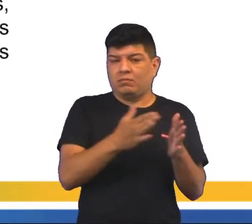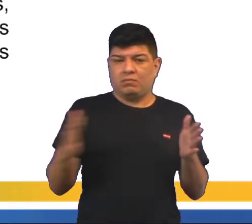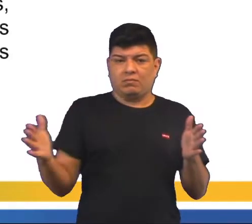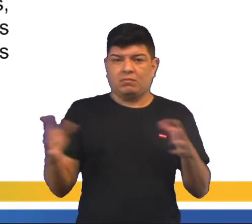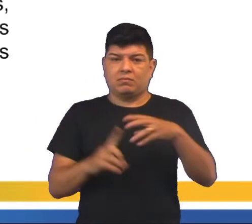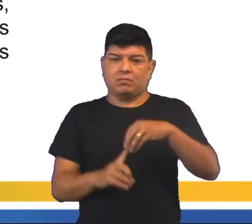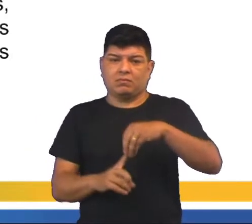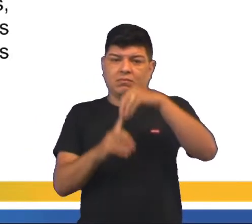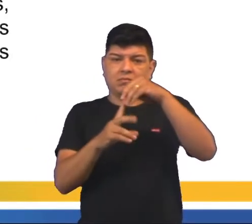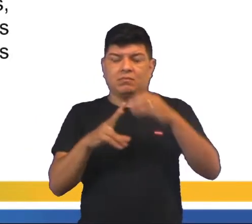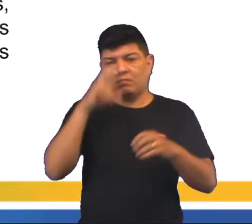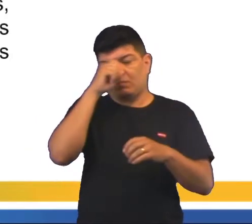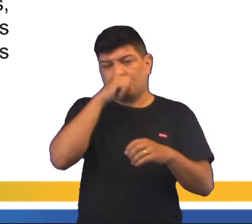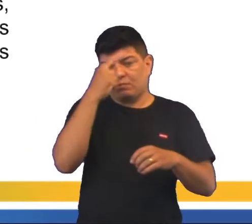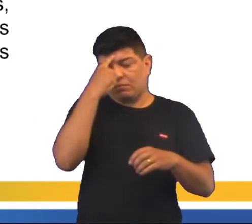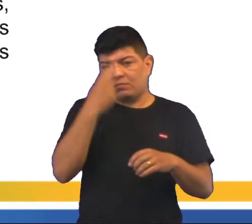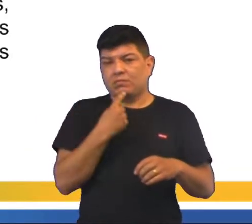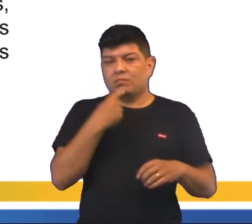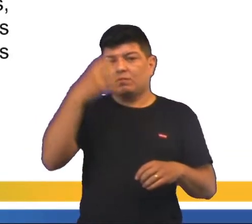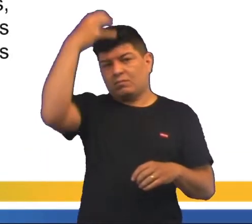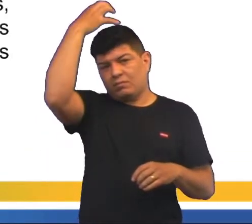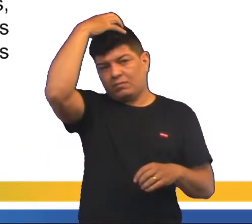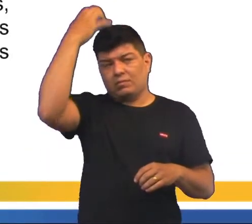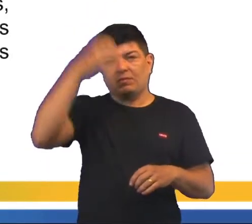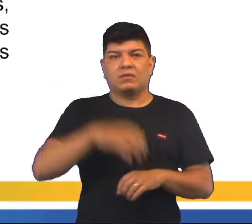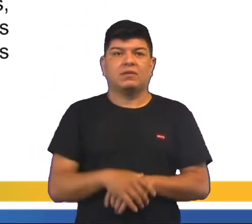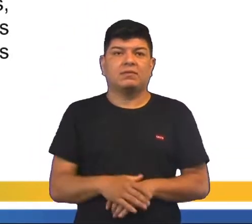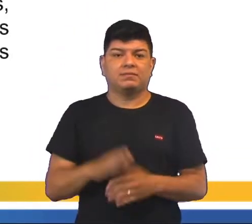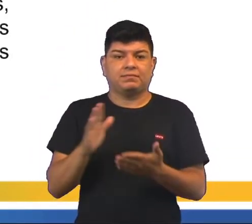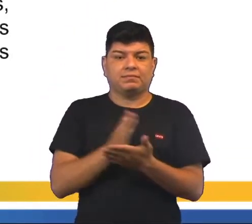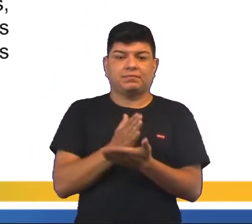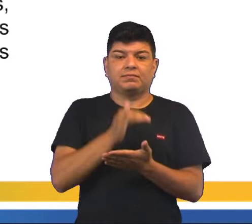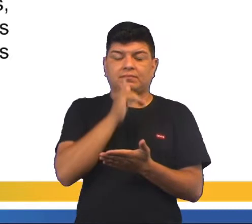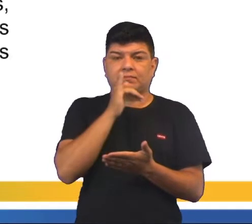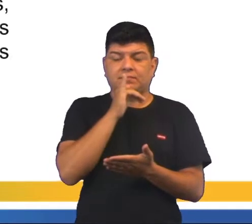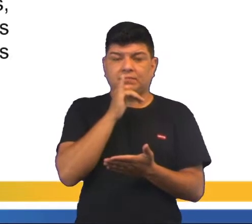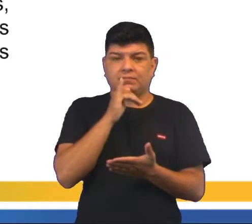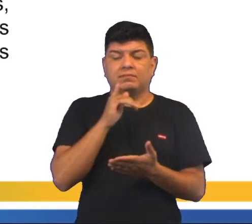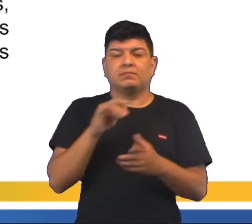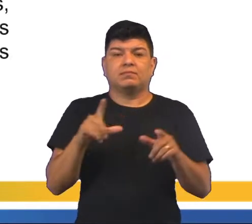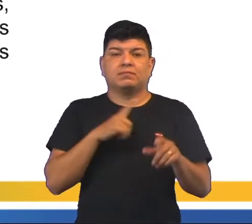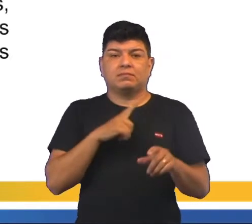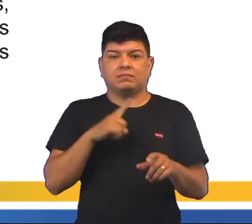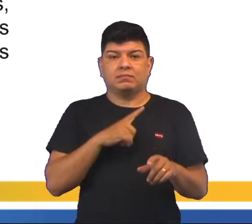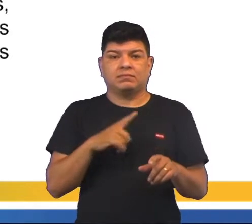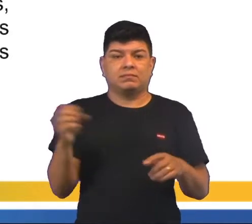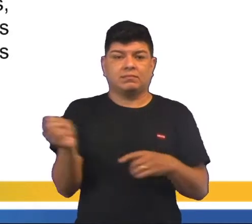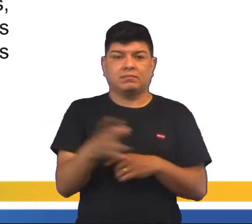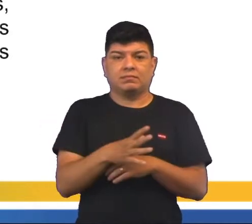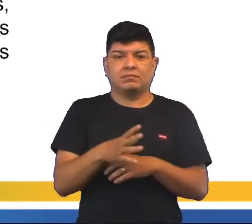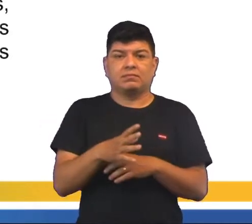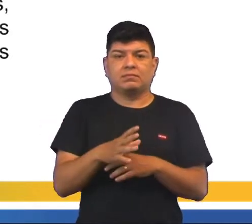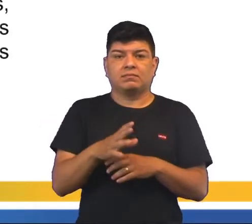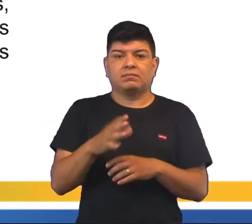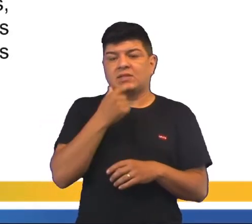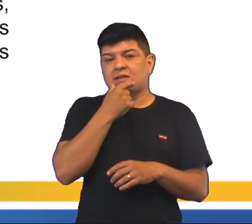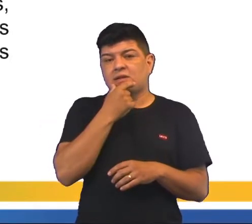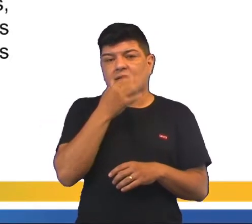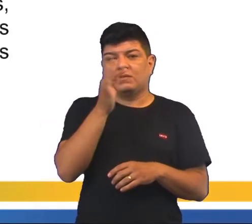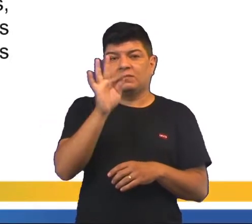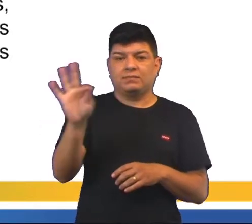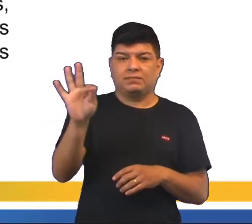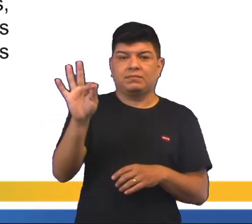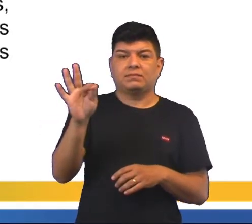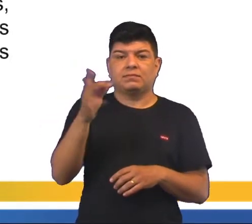de centralização do poder da figura do rei. Alguns exemplos clássicos de Estados nacionais modernos foram Inglaterra,